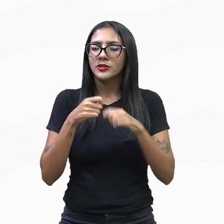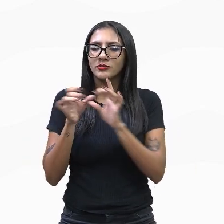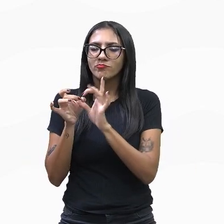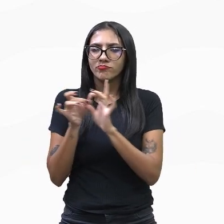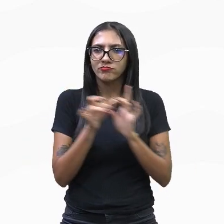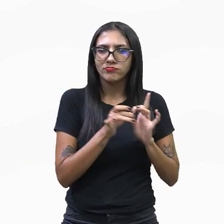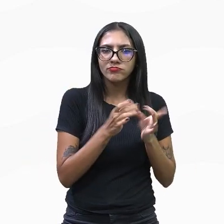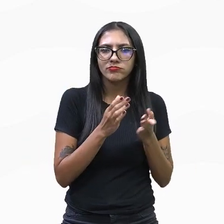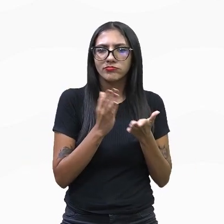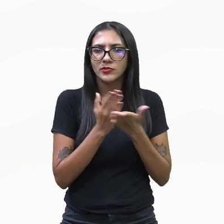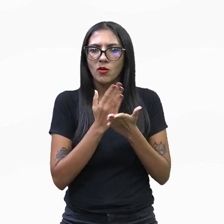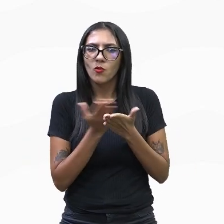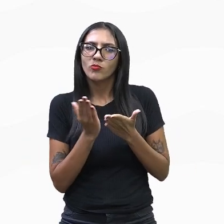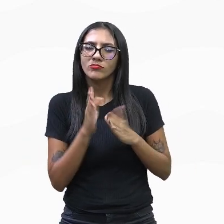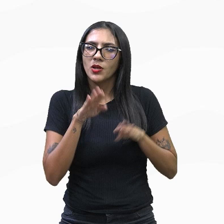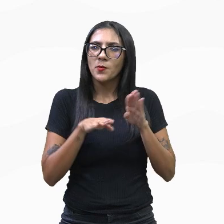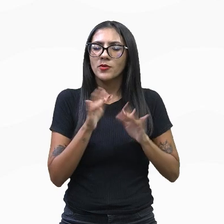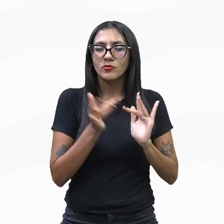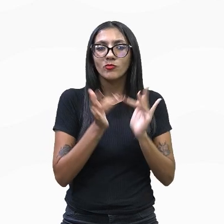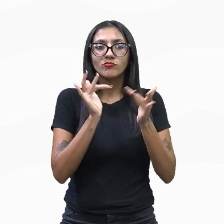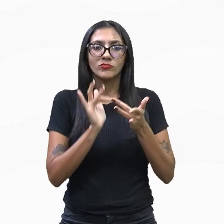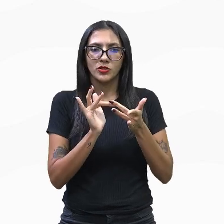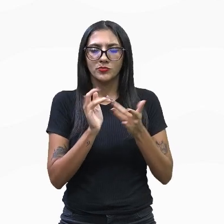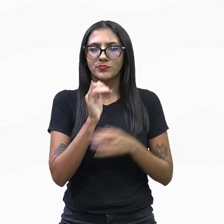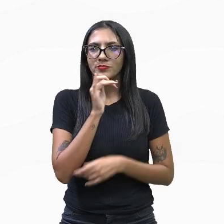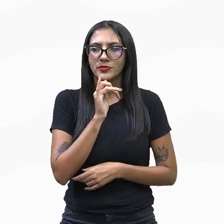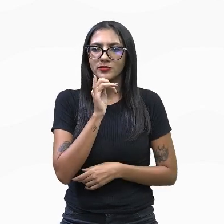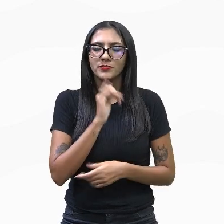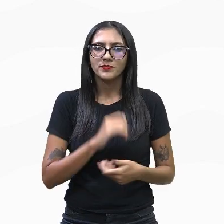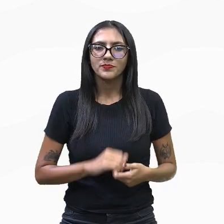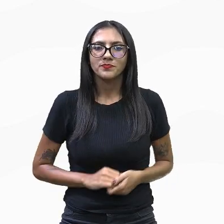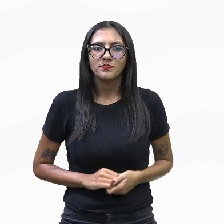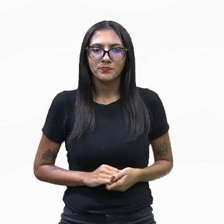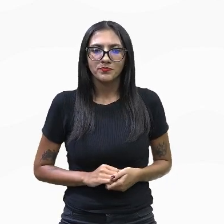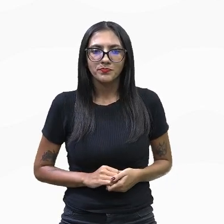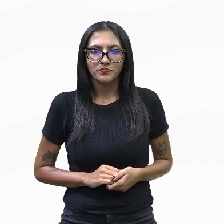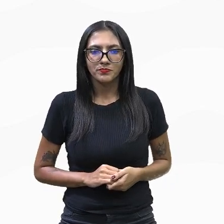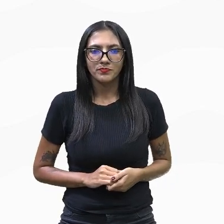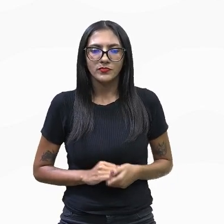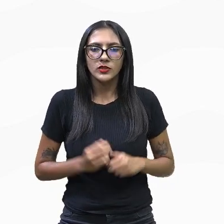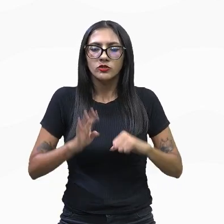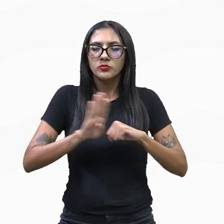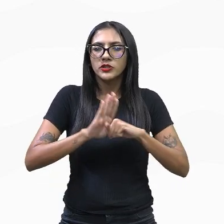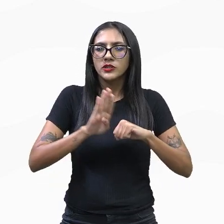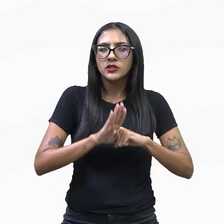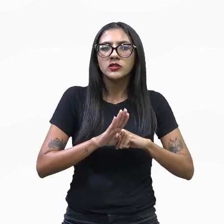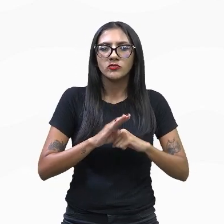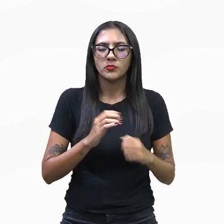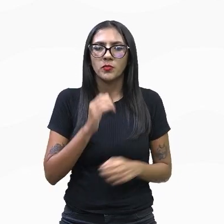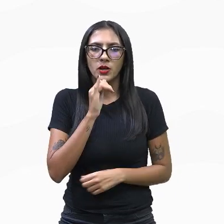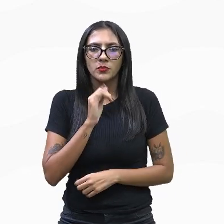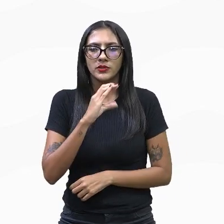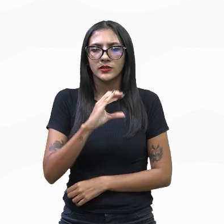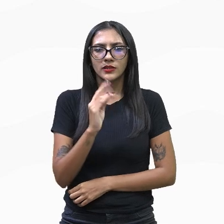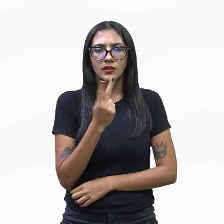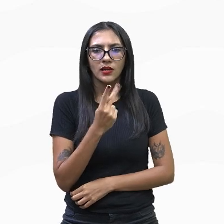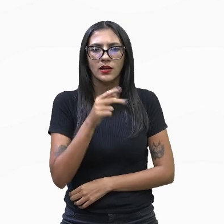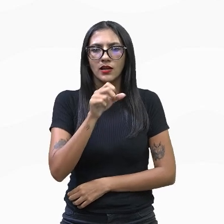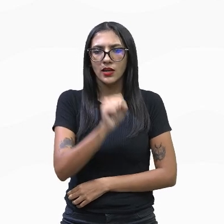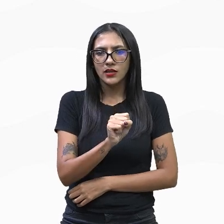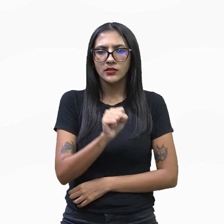alguns contextos onde algumas palavras são inseridas. Por exemplo, substantivos terminados em CH, S,